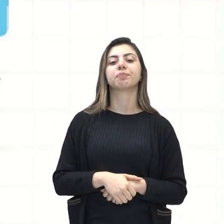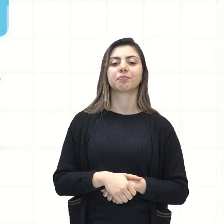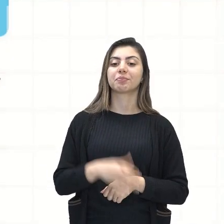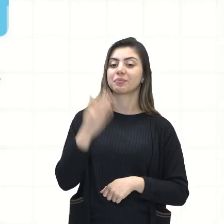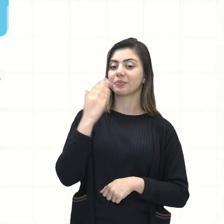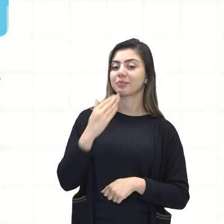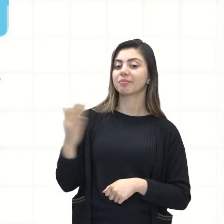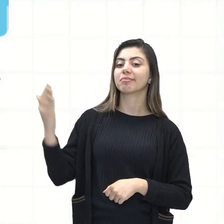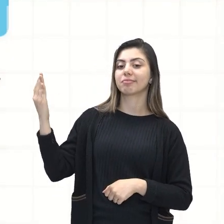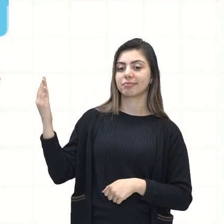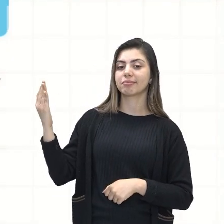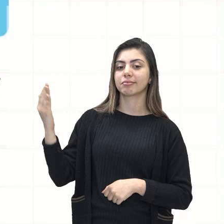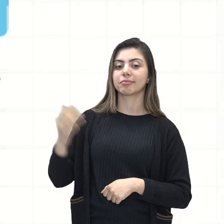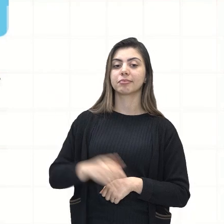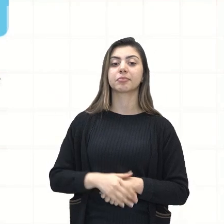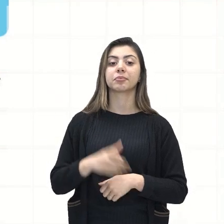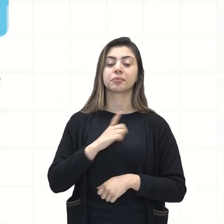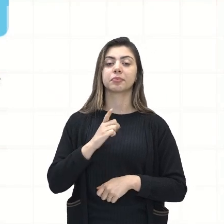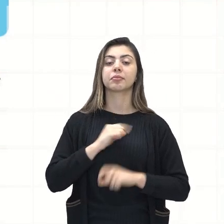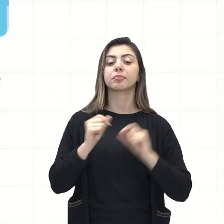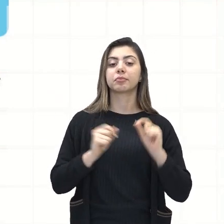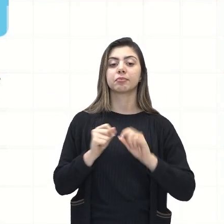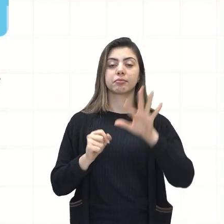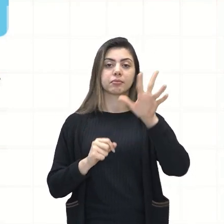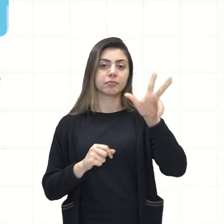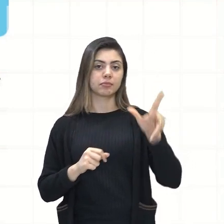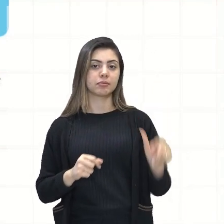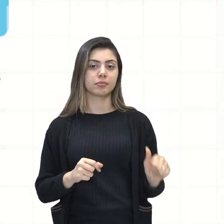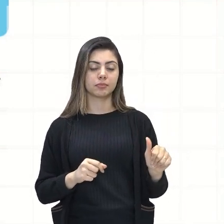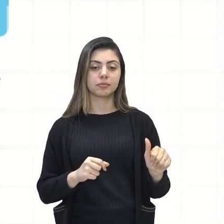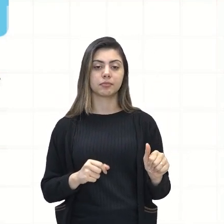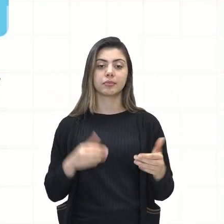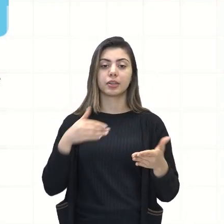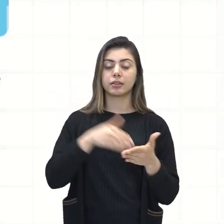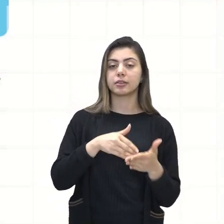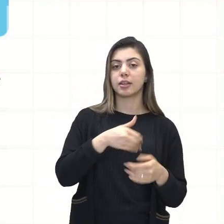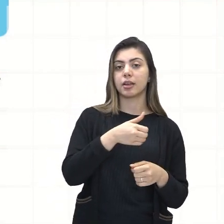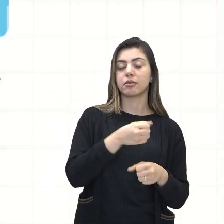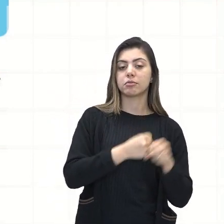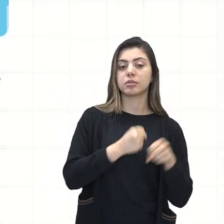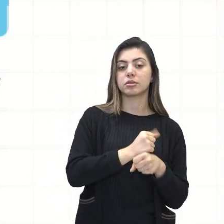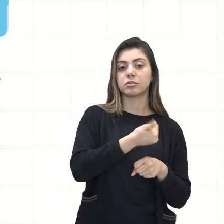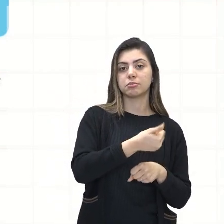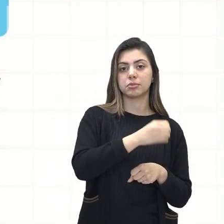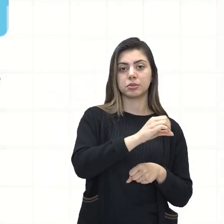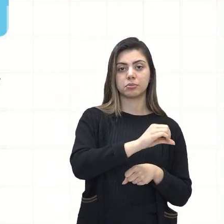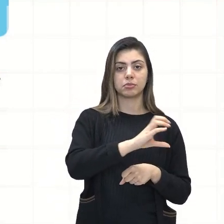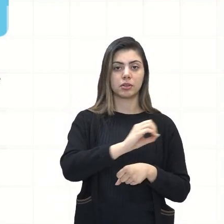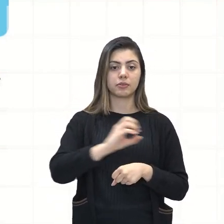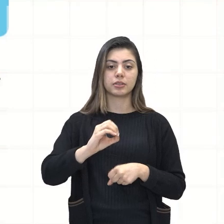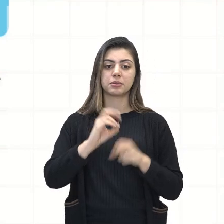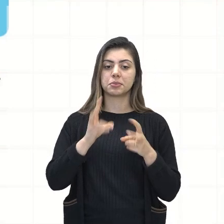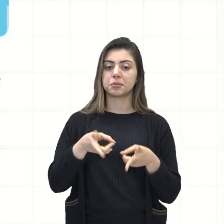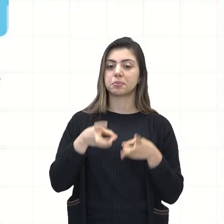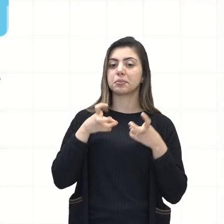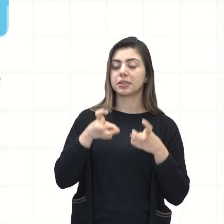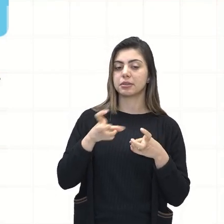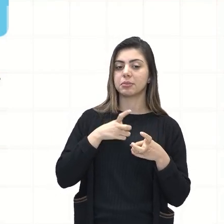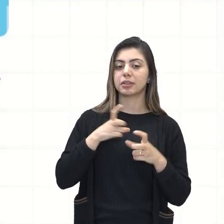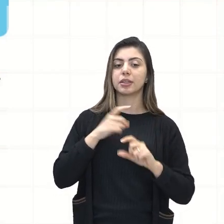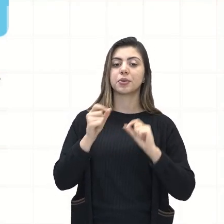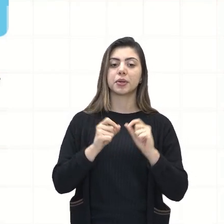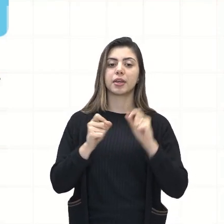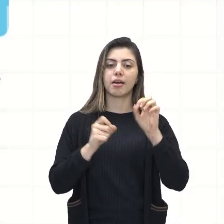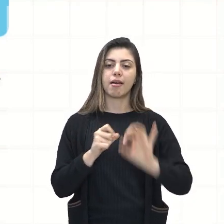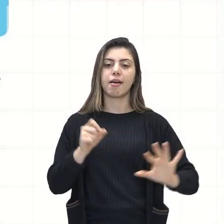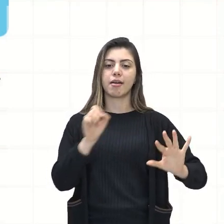só, temos aqui o mapa da África até 1900, basicamente, não é isso? A gente observa que nós temos áreas